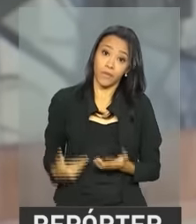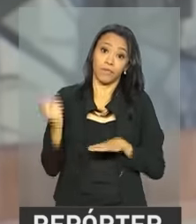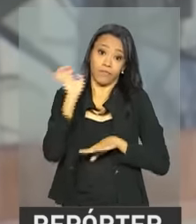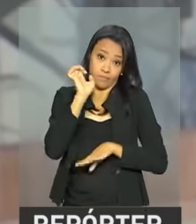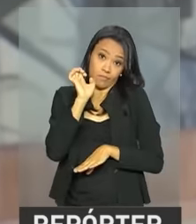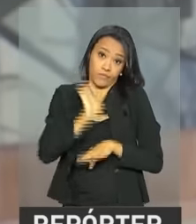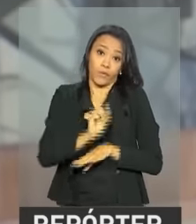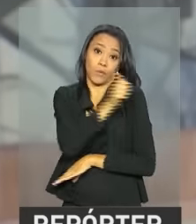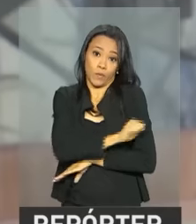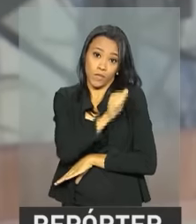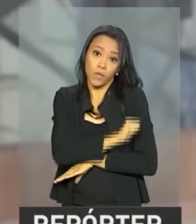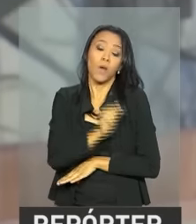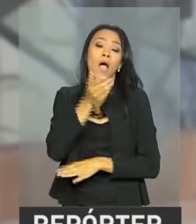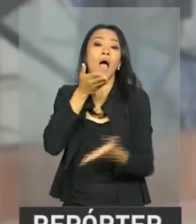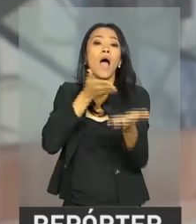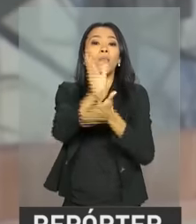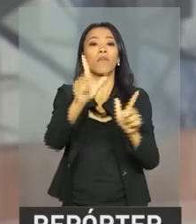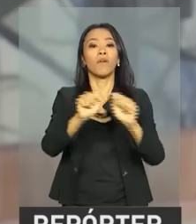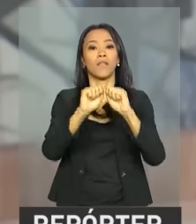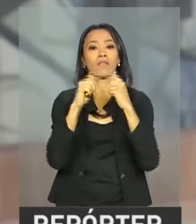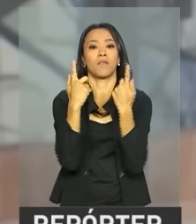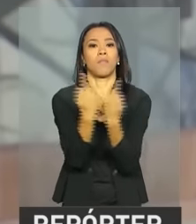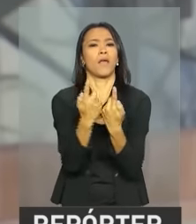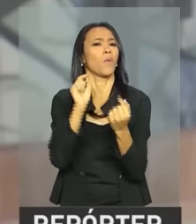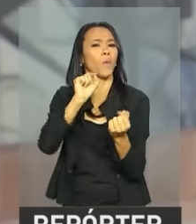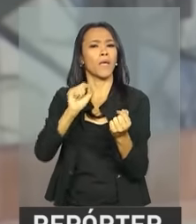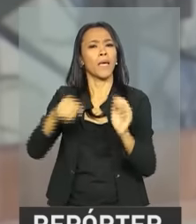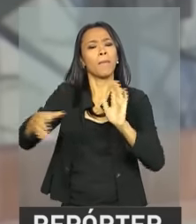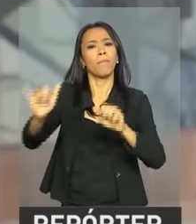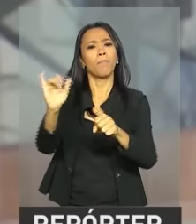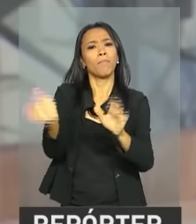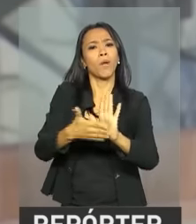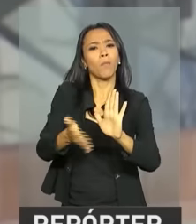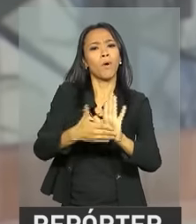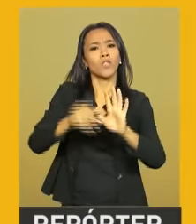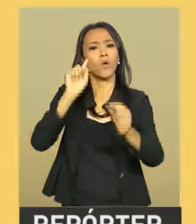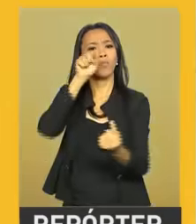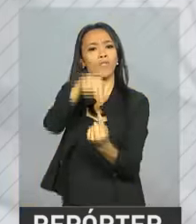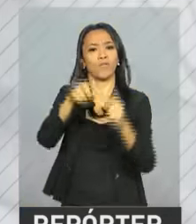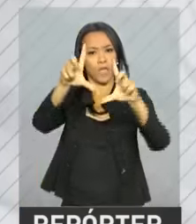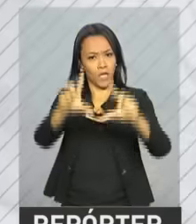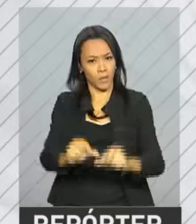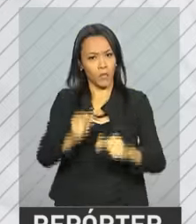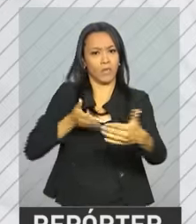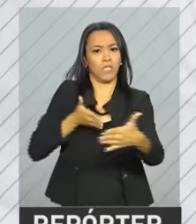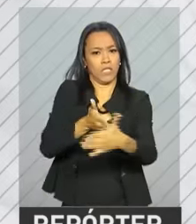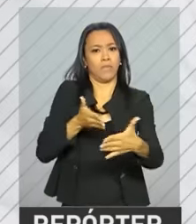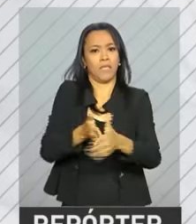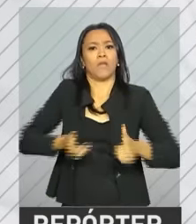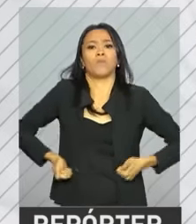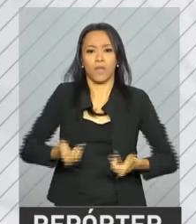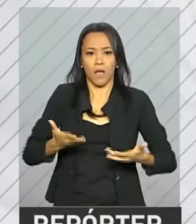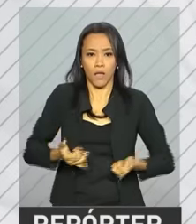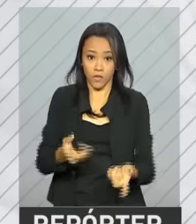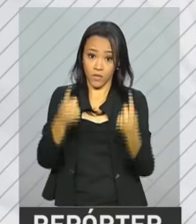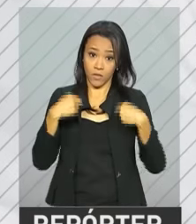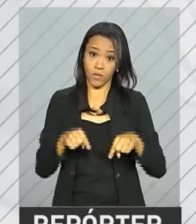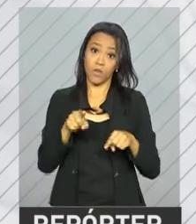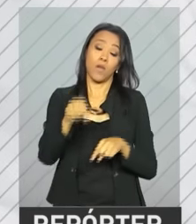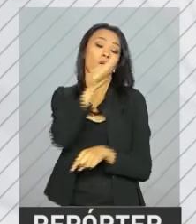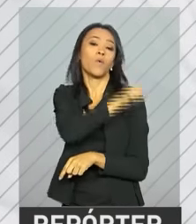aprovar na Assembleia Legislativa medidas de ajuste para a redução de despesas a previsão é que o Rio de Janeiro termine